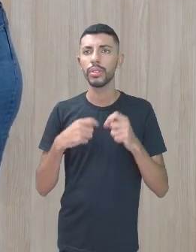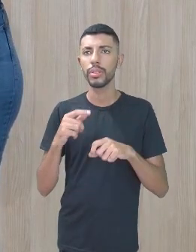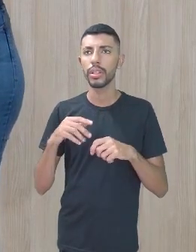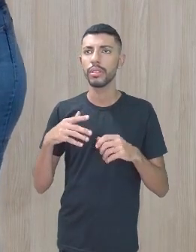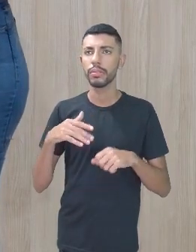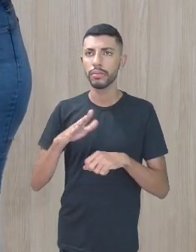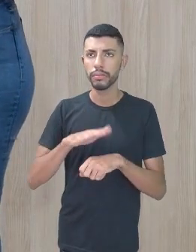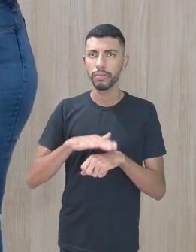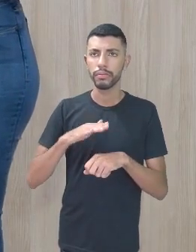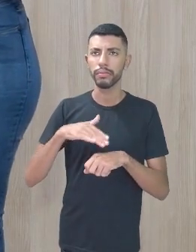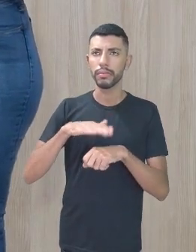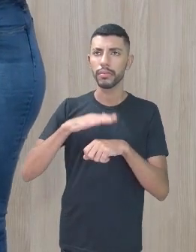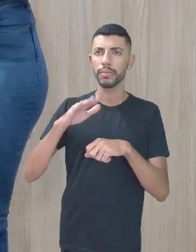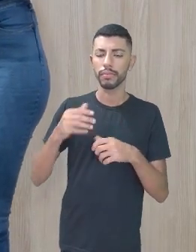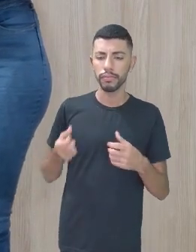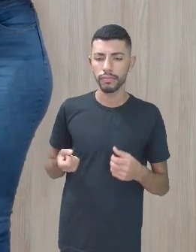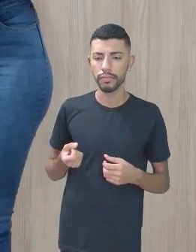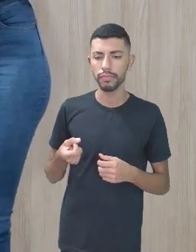produtiva.